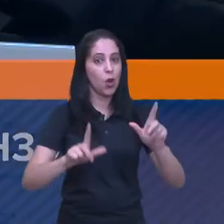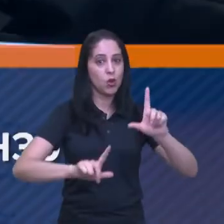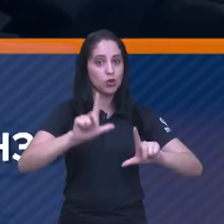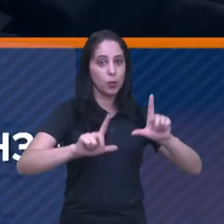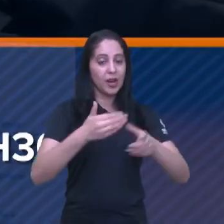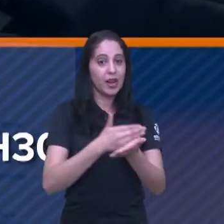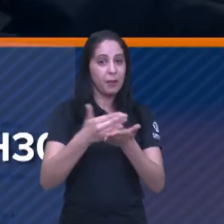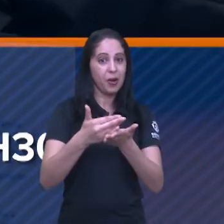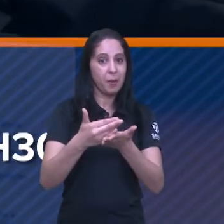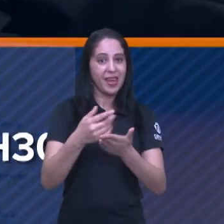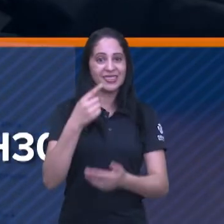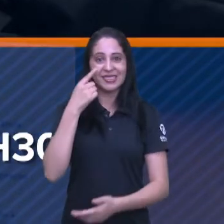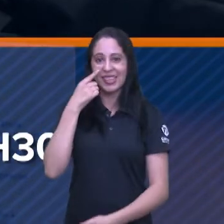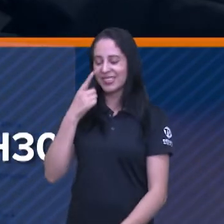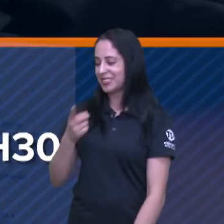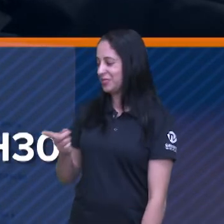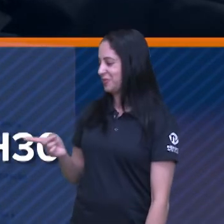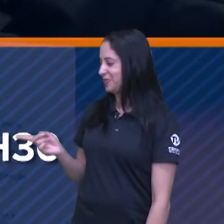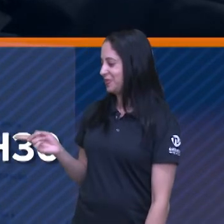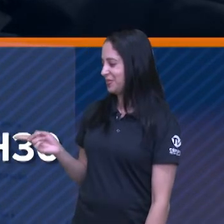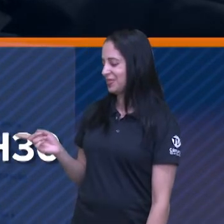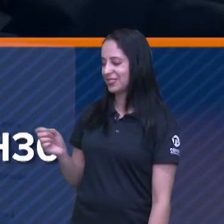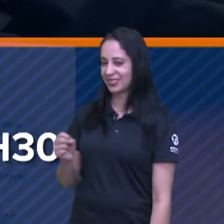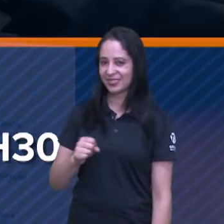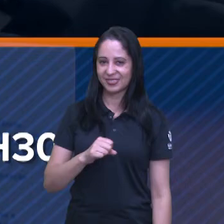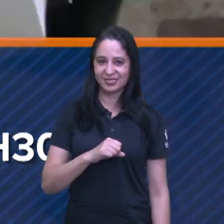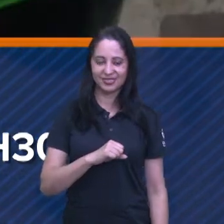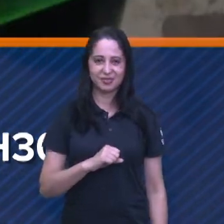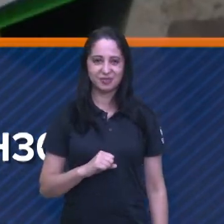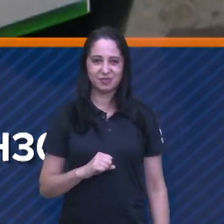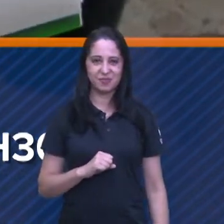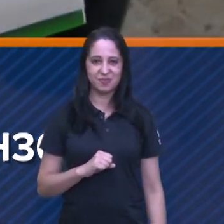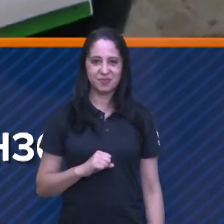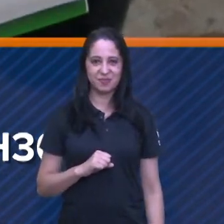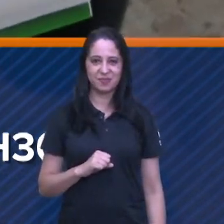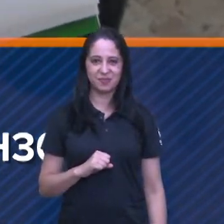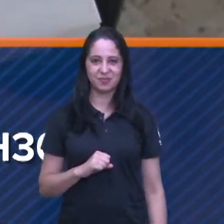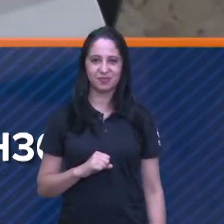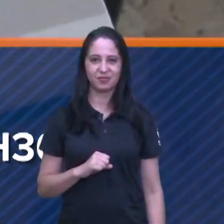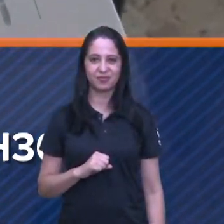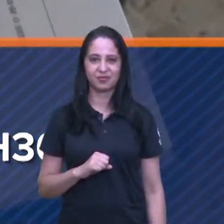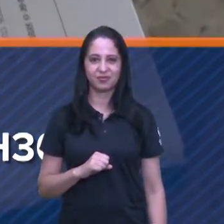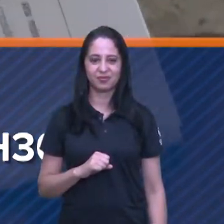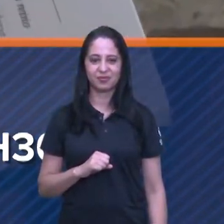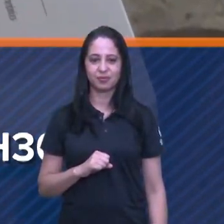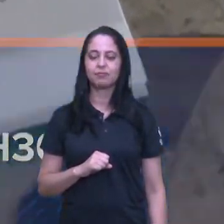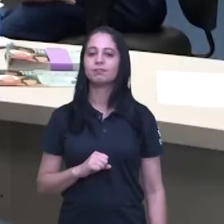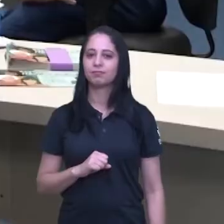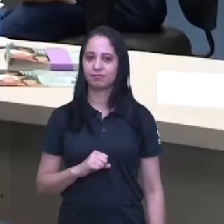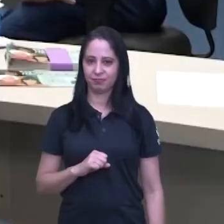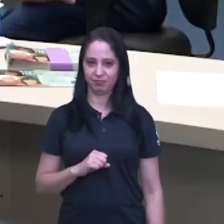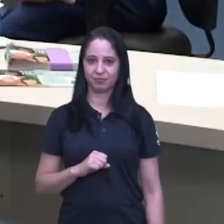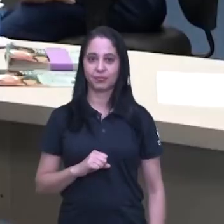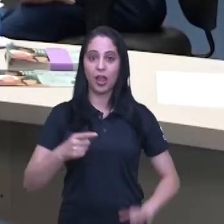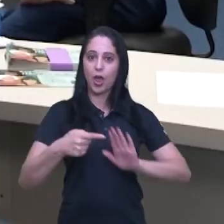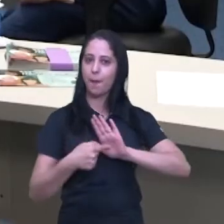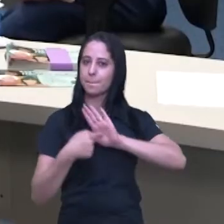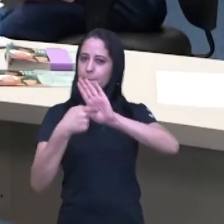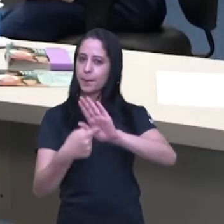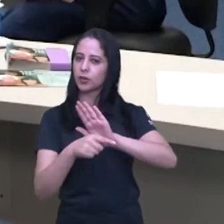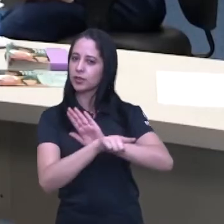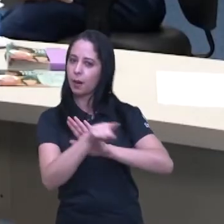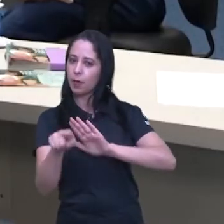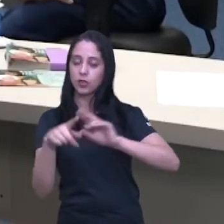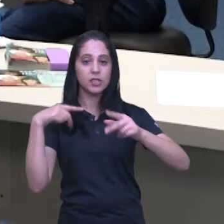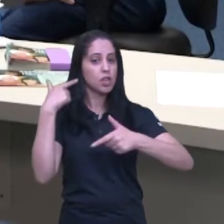um novo programa estreia às 3:30 da tarde toda segunda com reprises na quarta neste mesmo horário trazendo para